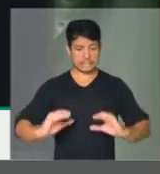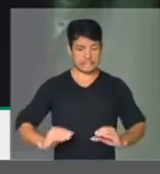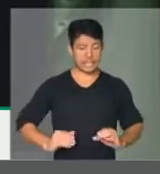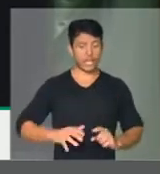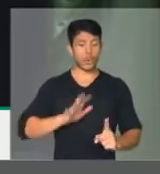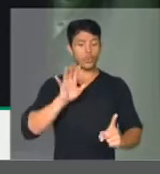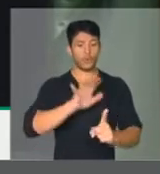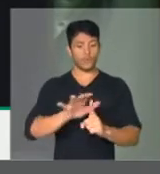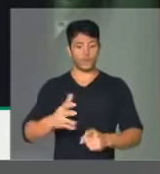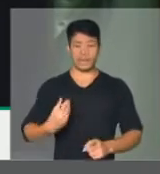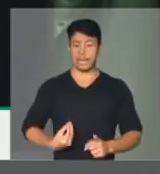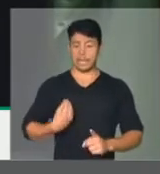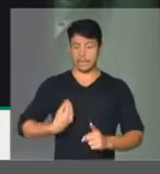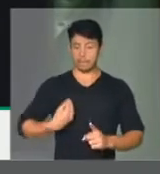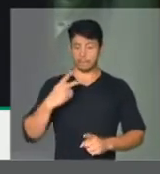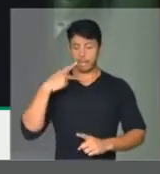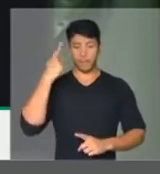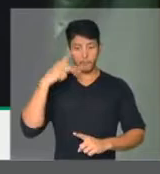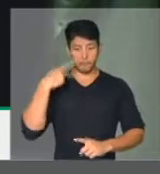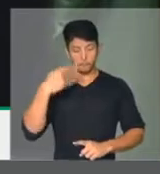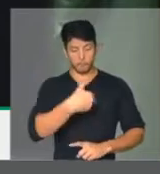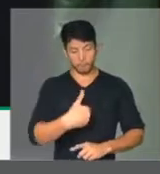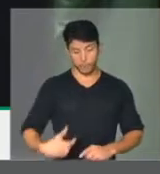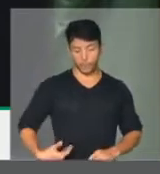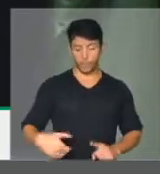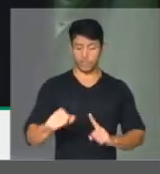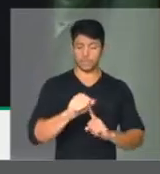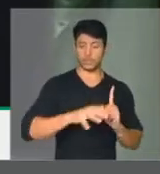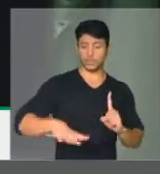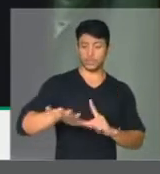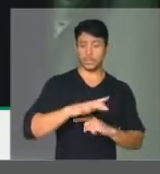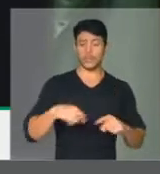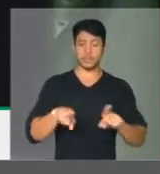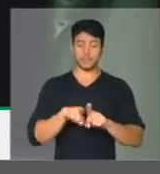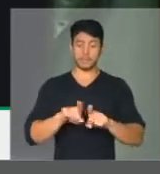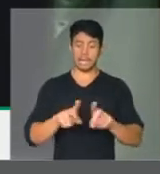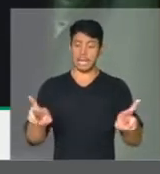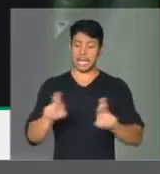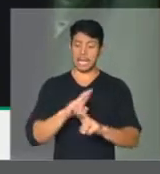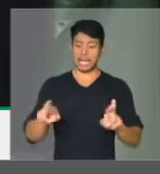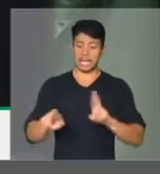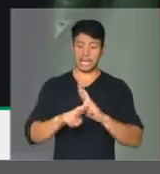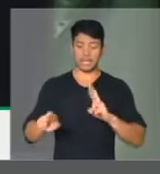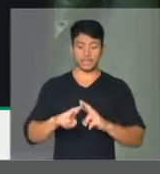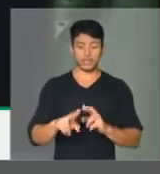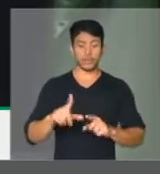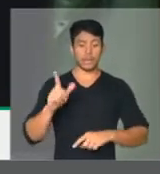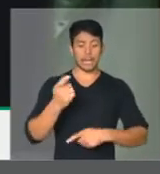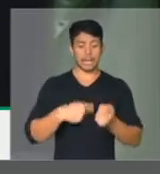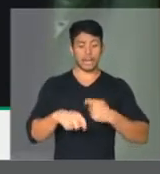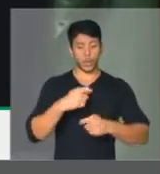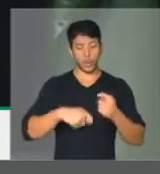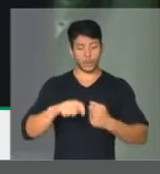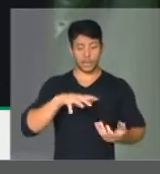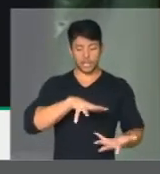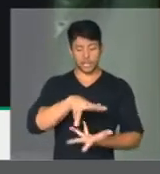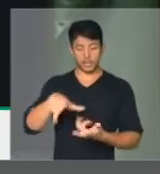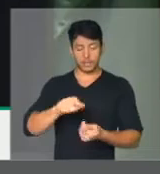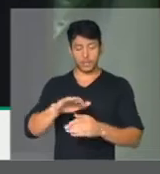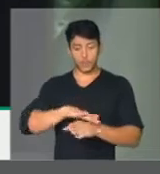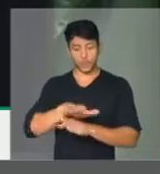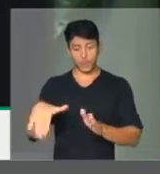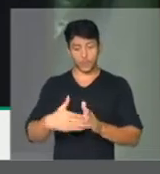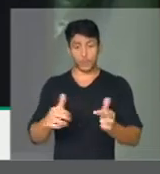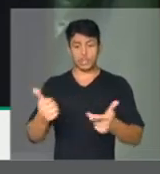social, sobre as relações entre os Estados e o poder econômico e financeiro mundial, sobre aquilo que afirma